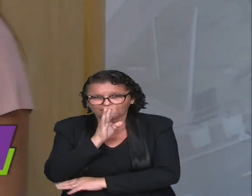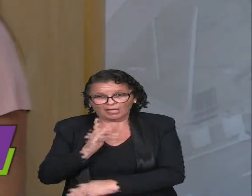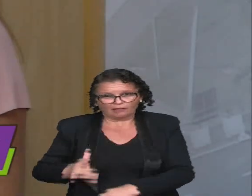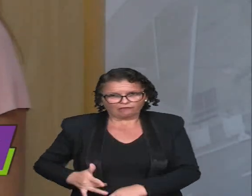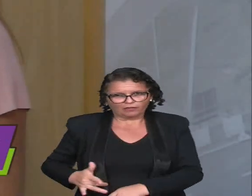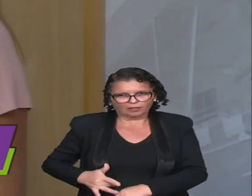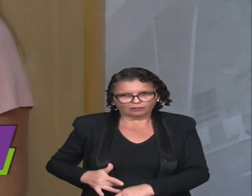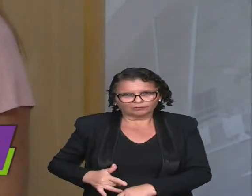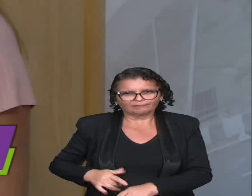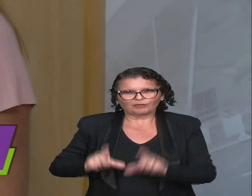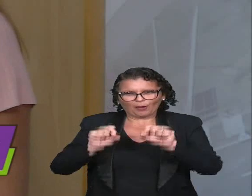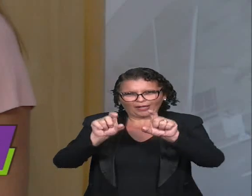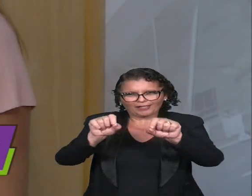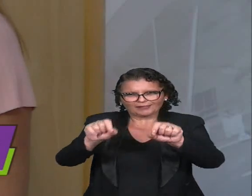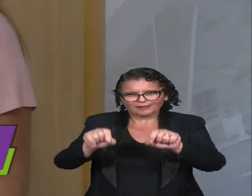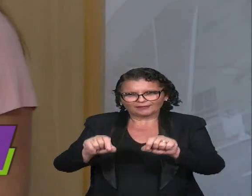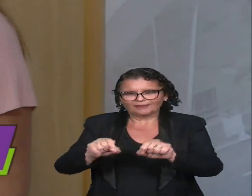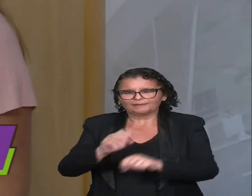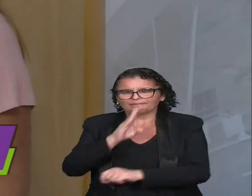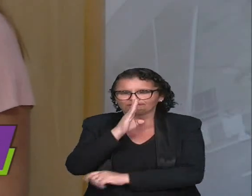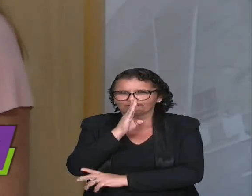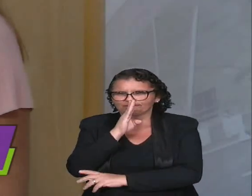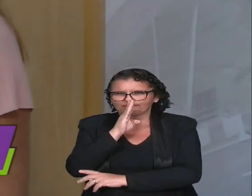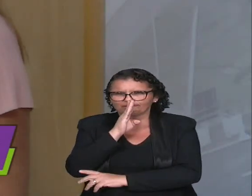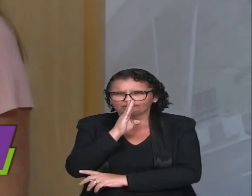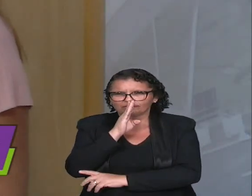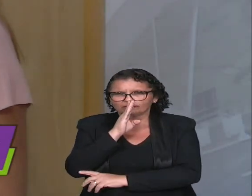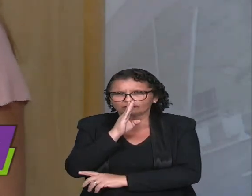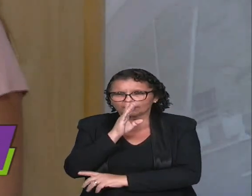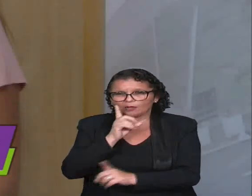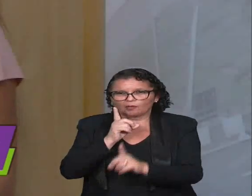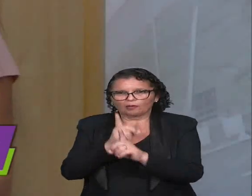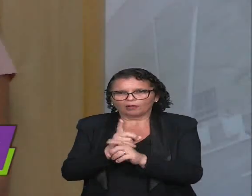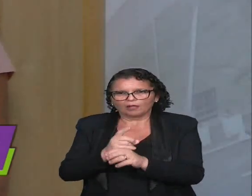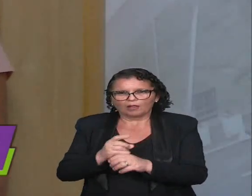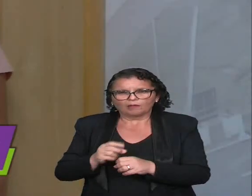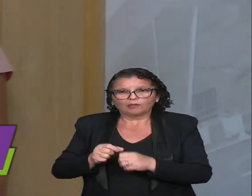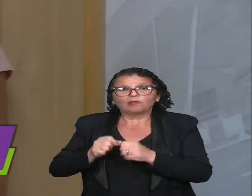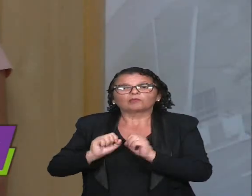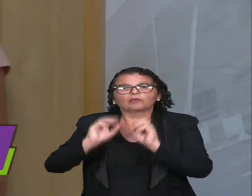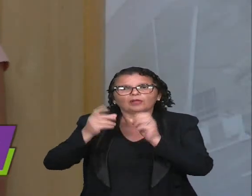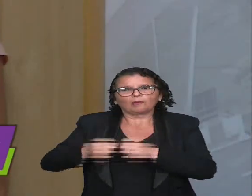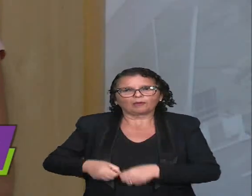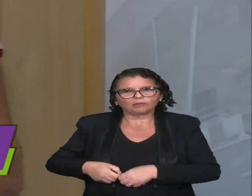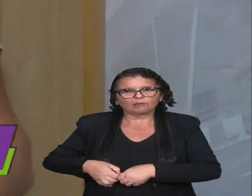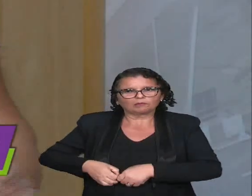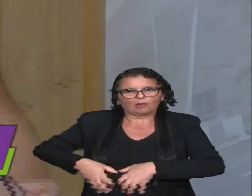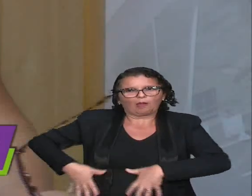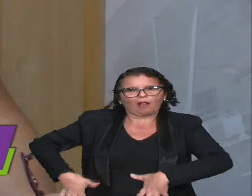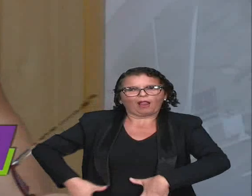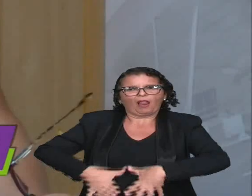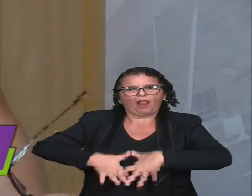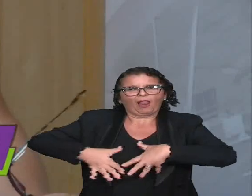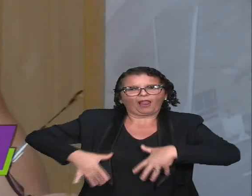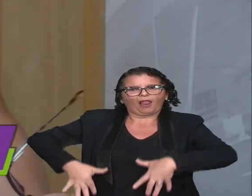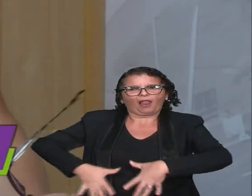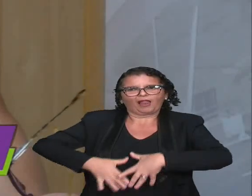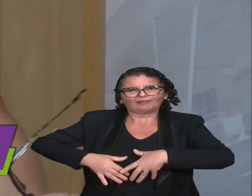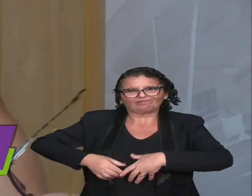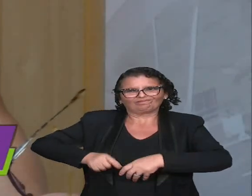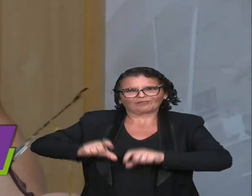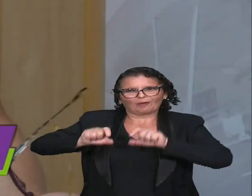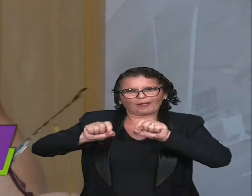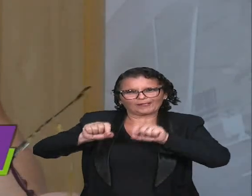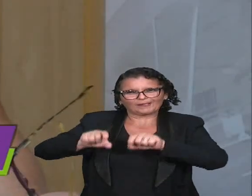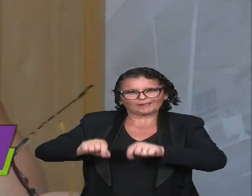muito silencioso quando descobre que já tá com câncer já tá com os nódulos às vezes não tem nem mais o que fazer não